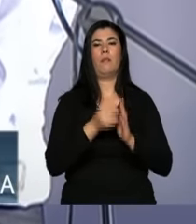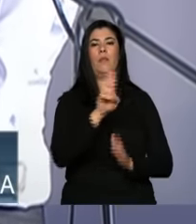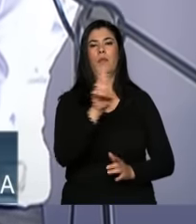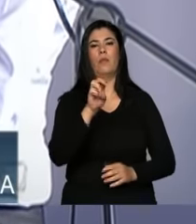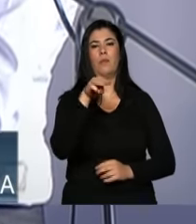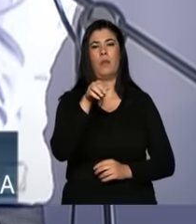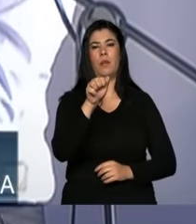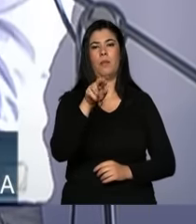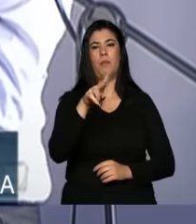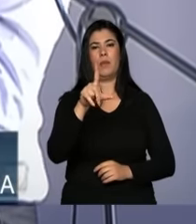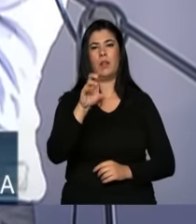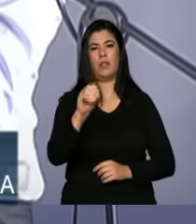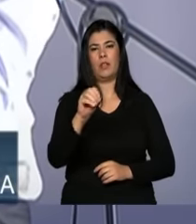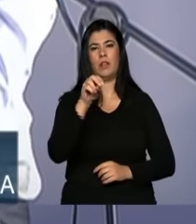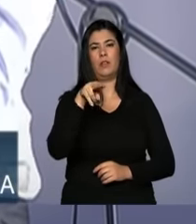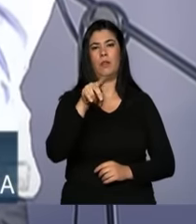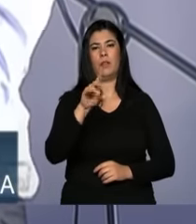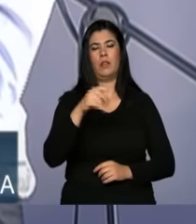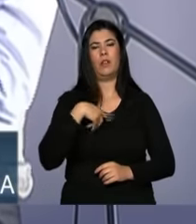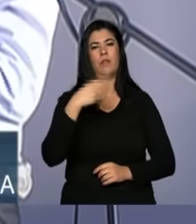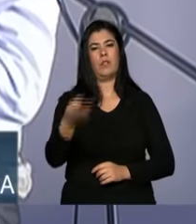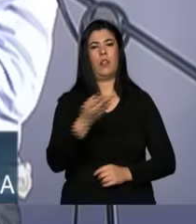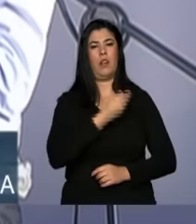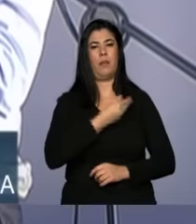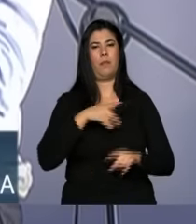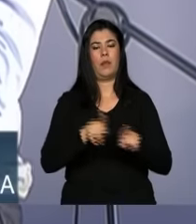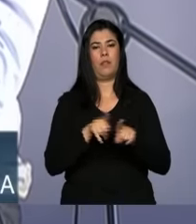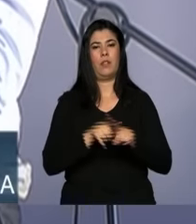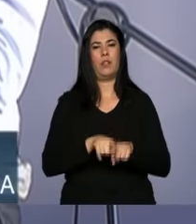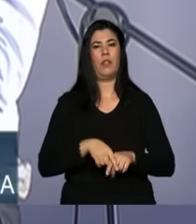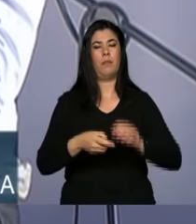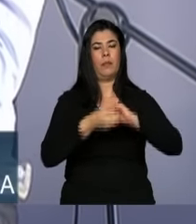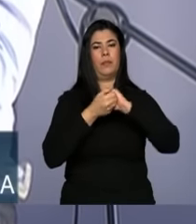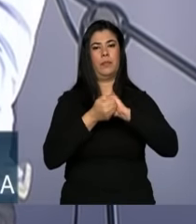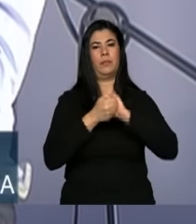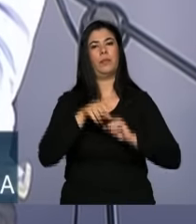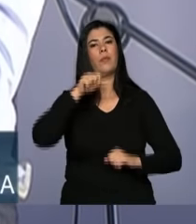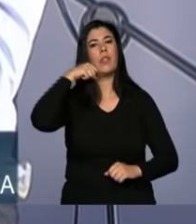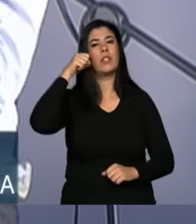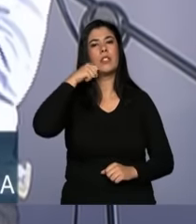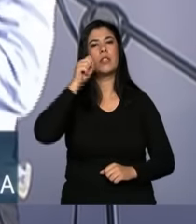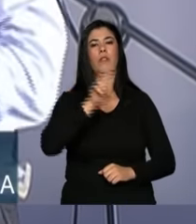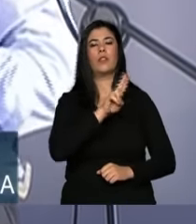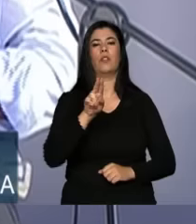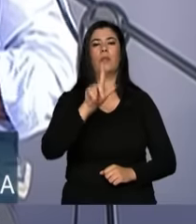Nilo, esse grande amigo. Saudar a nossa senadora Lítice da Mata.